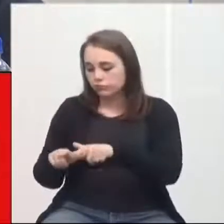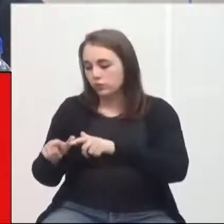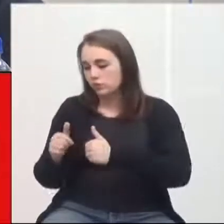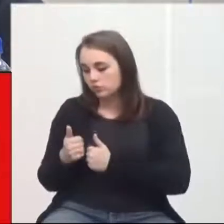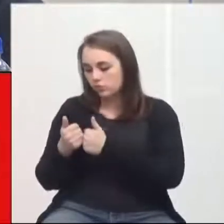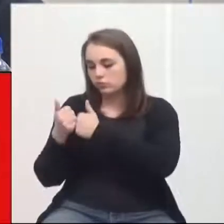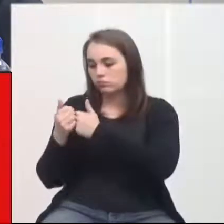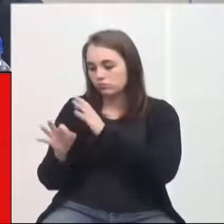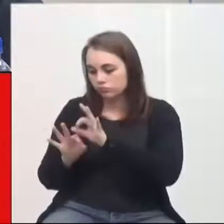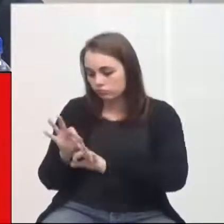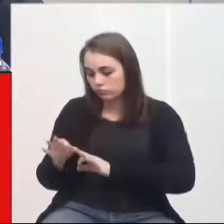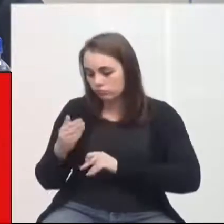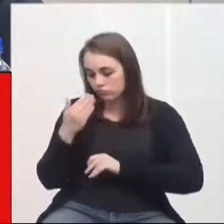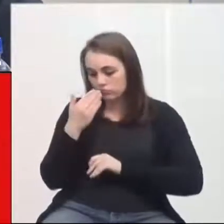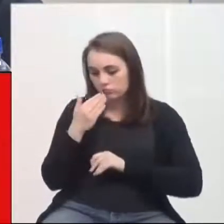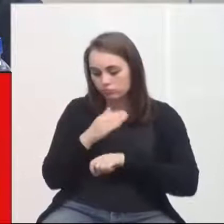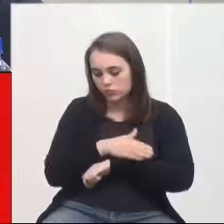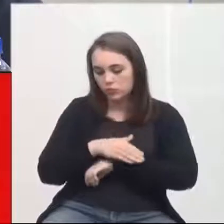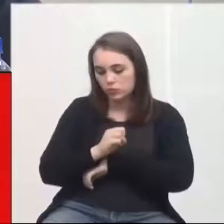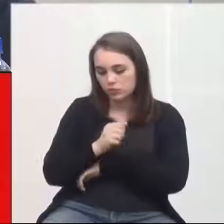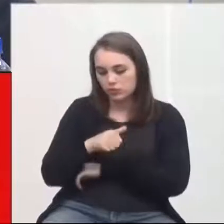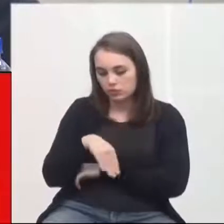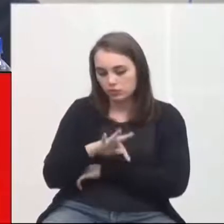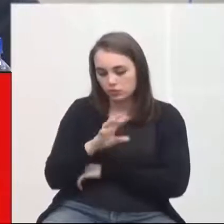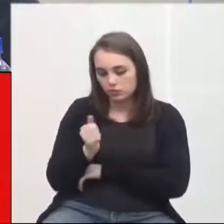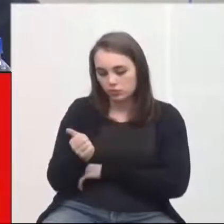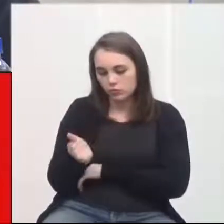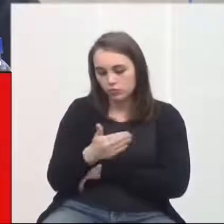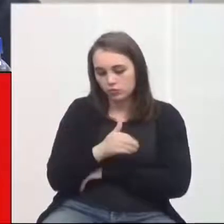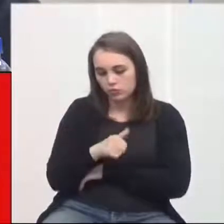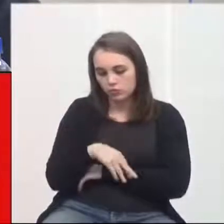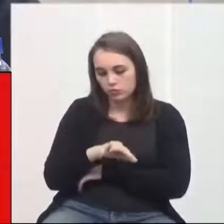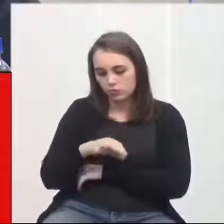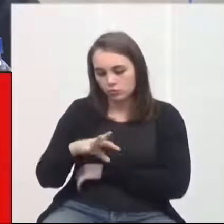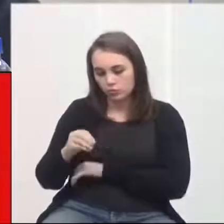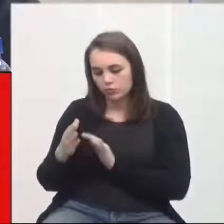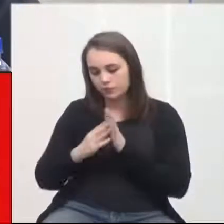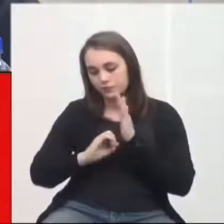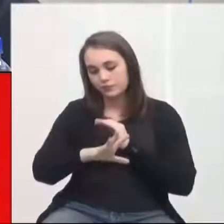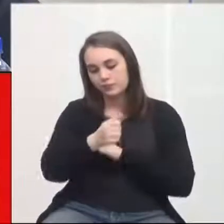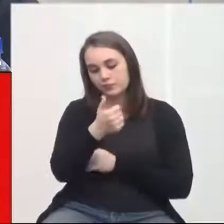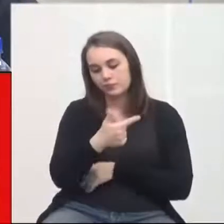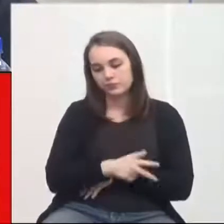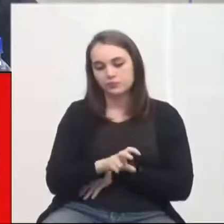Santo Antônio, de frente ao imóvel 134, no bairro Centro. Indicação